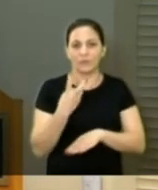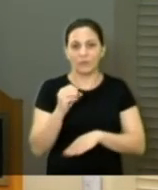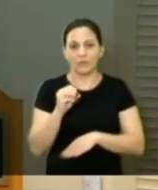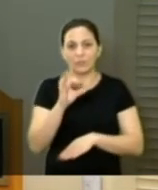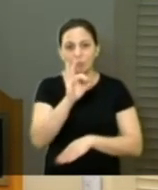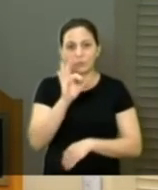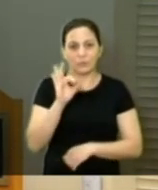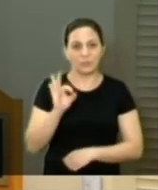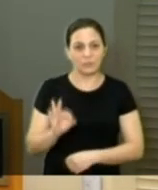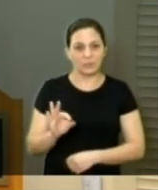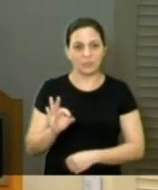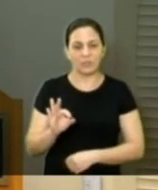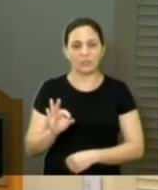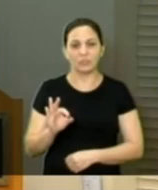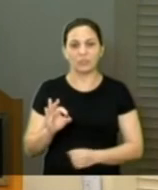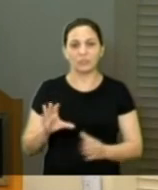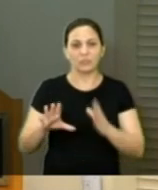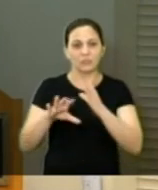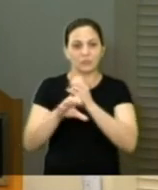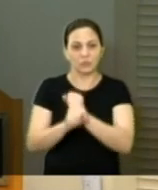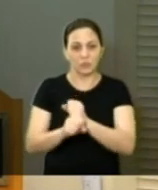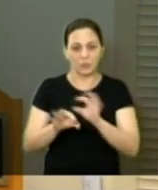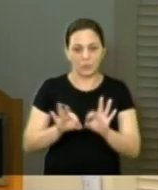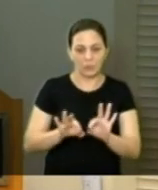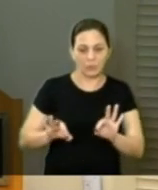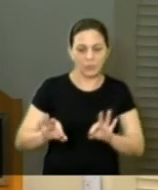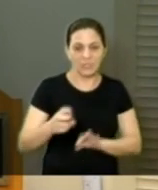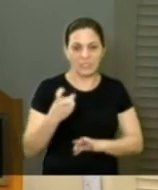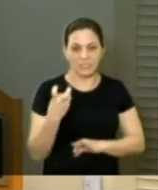20% desse montante, ou um pouco mais, não sei,